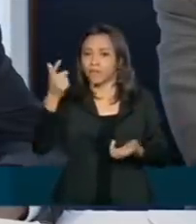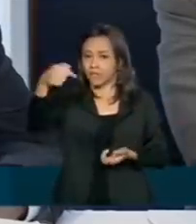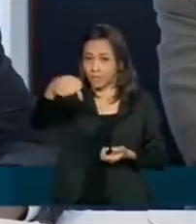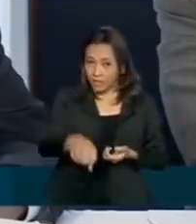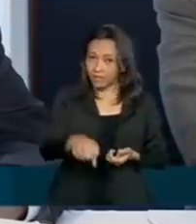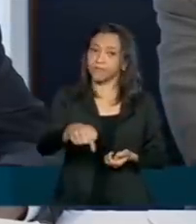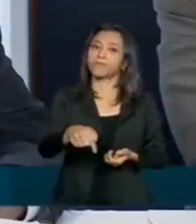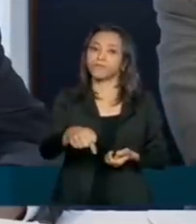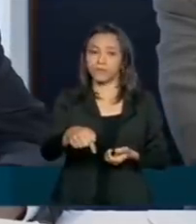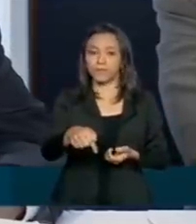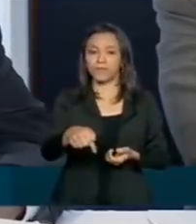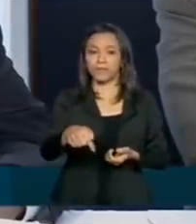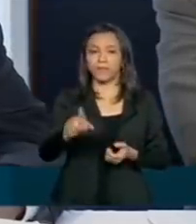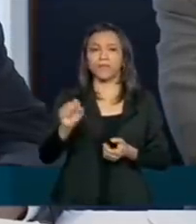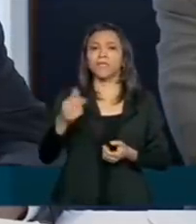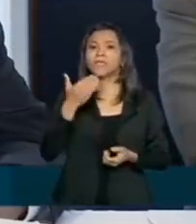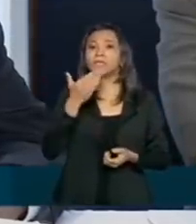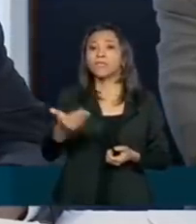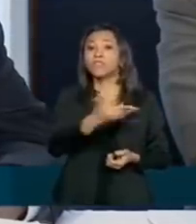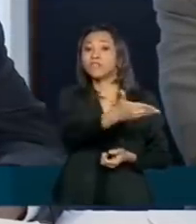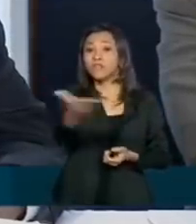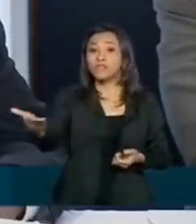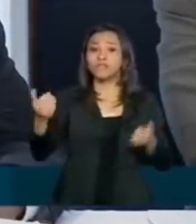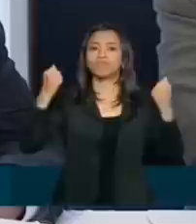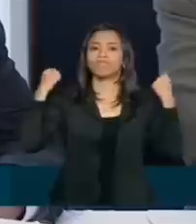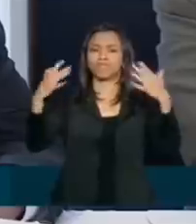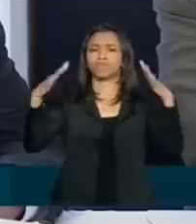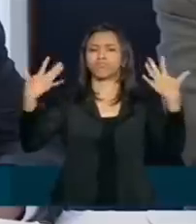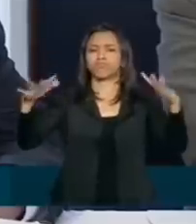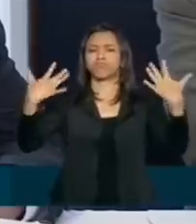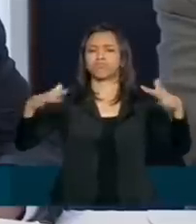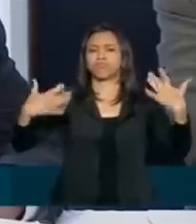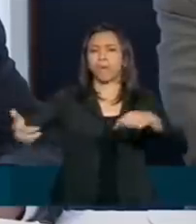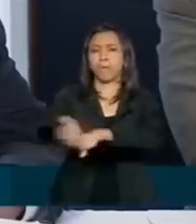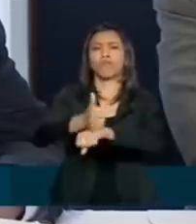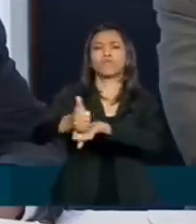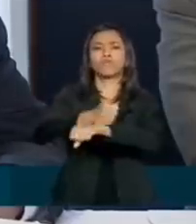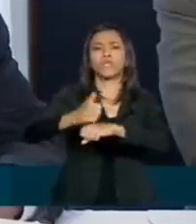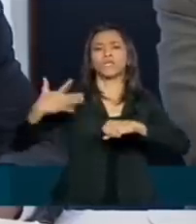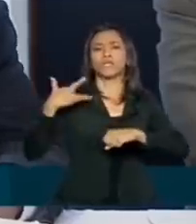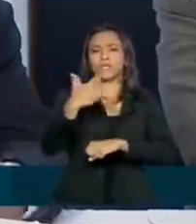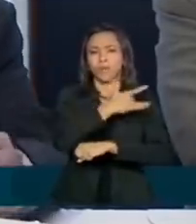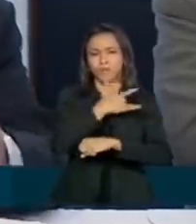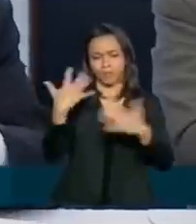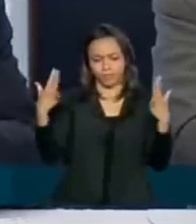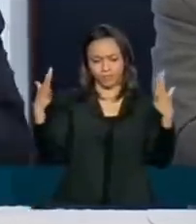o protocolo e solicitar a todos uma salva de palmas para esse pessoal. Eu acho que isso é o mínimo que a gente pode fazer.